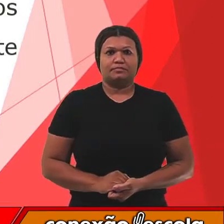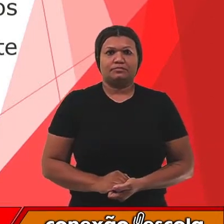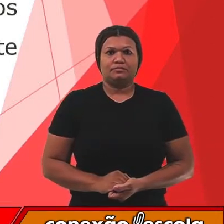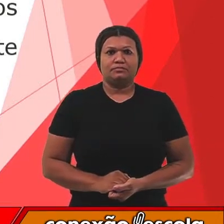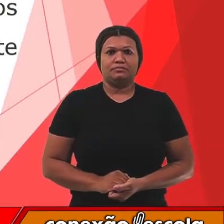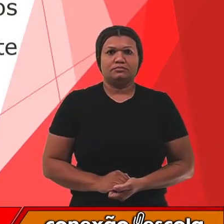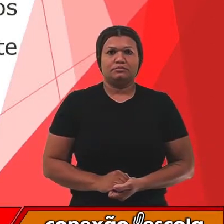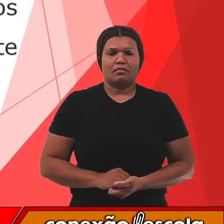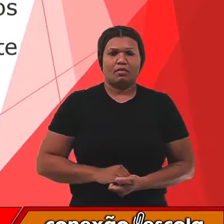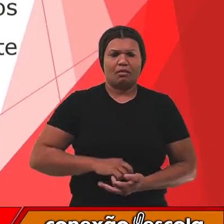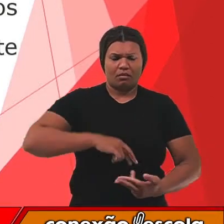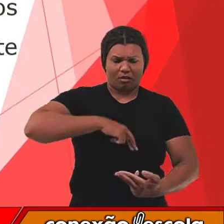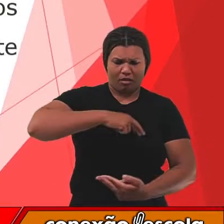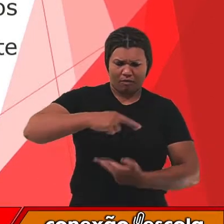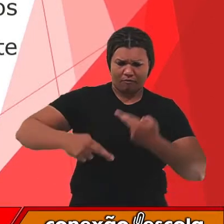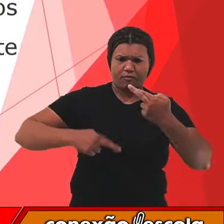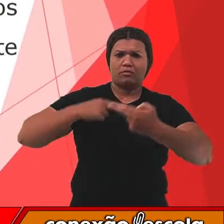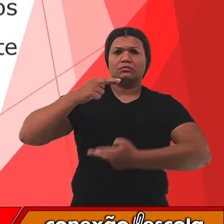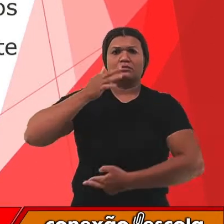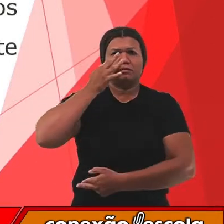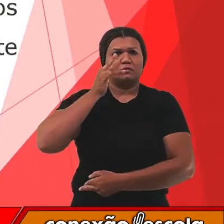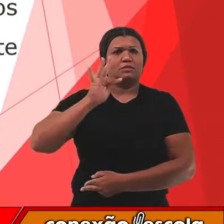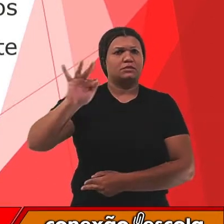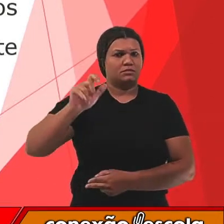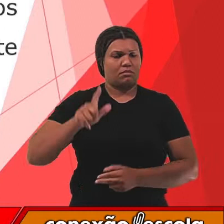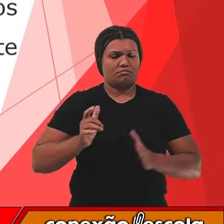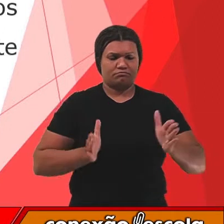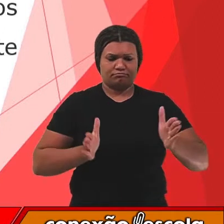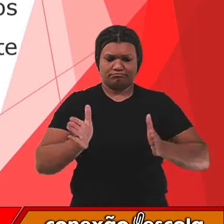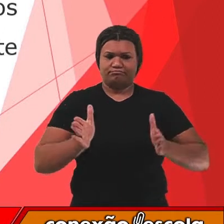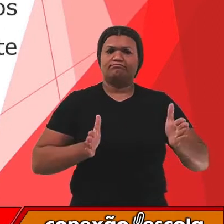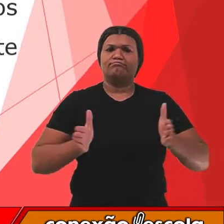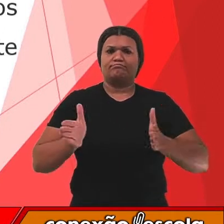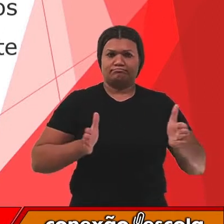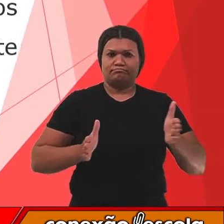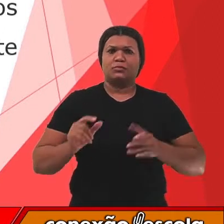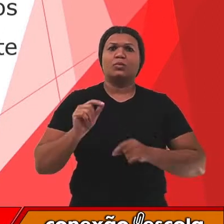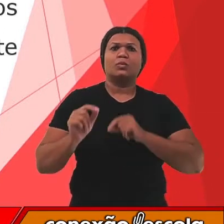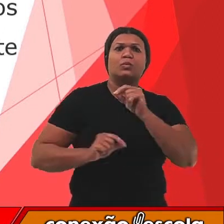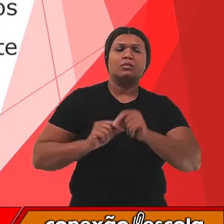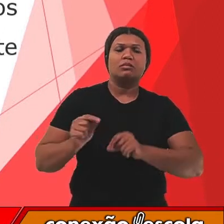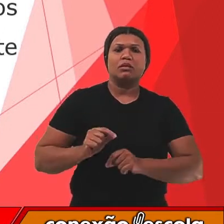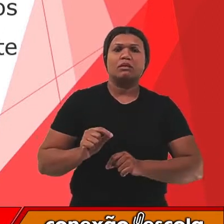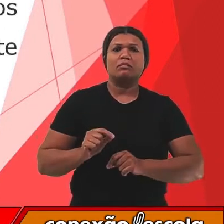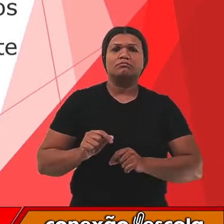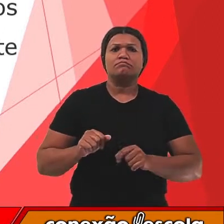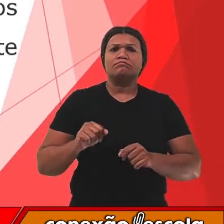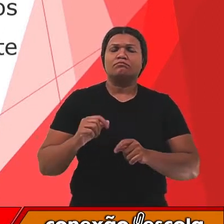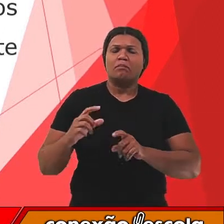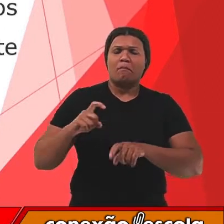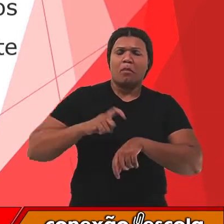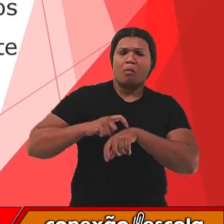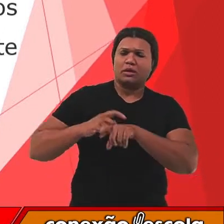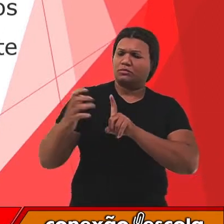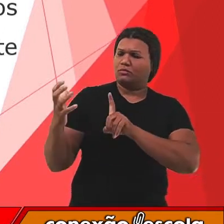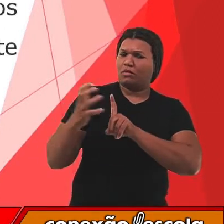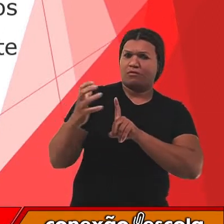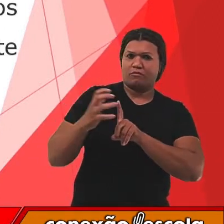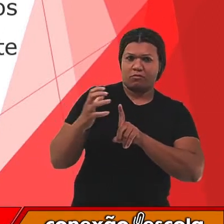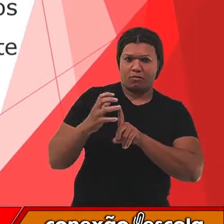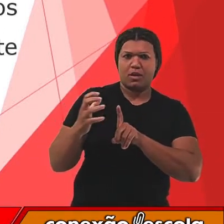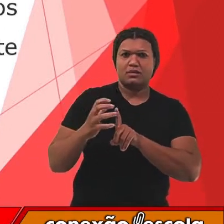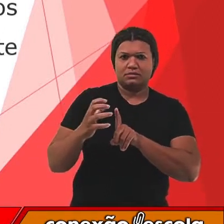A Revolução Francesa foi um período decisivo na formação do Ocidente moderno. Ela implementou